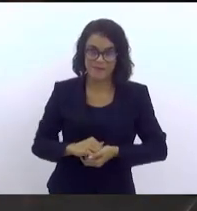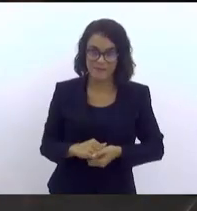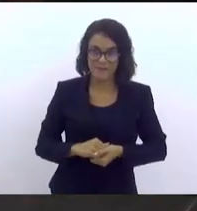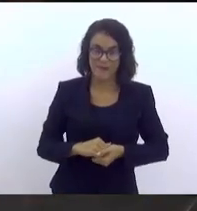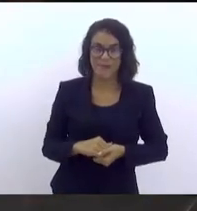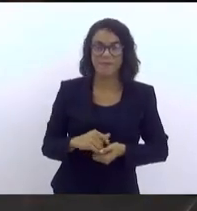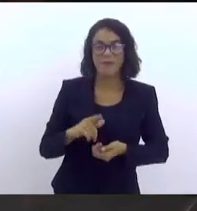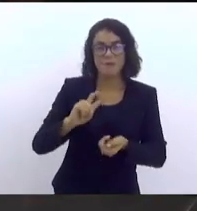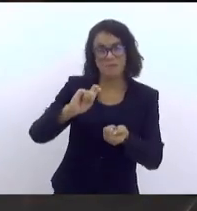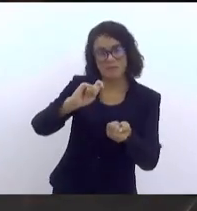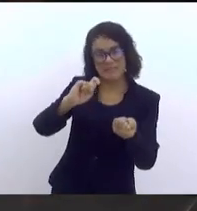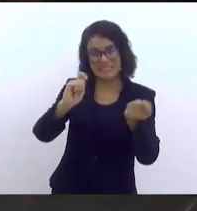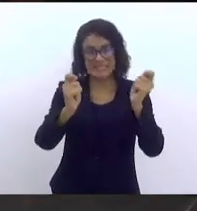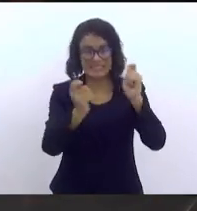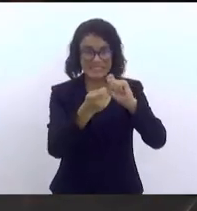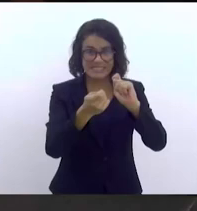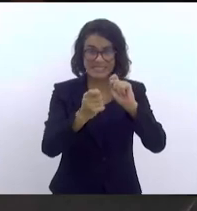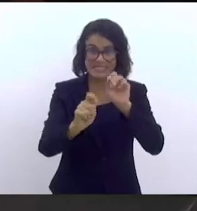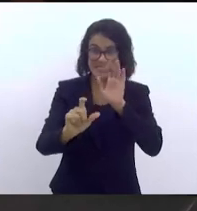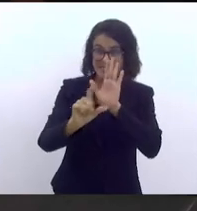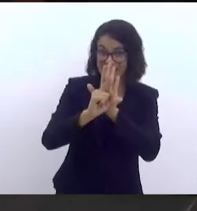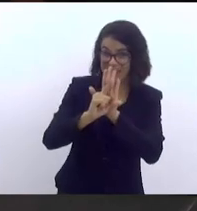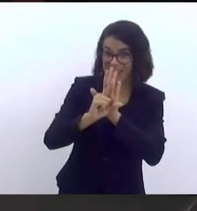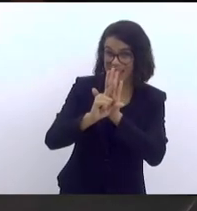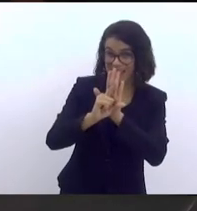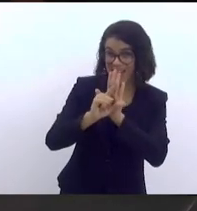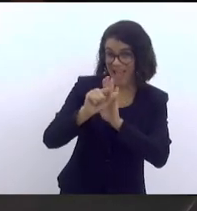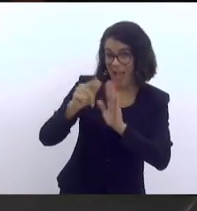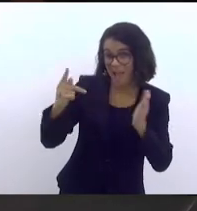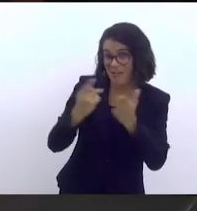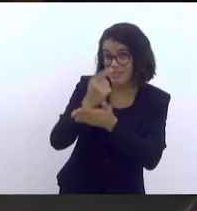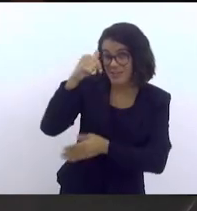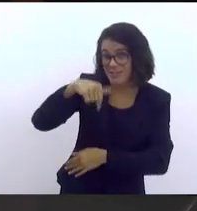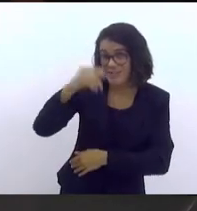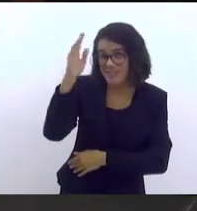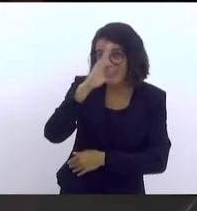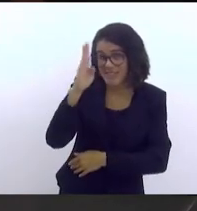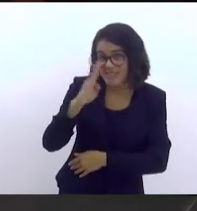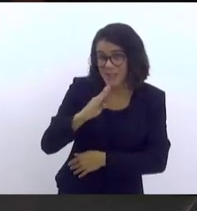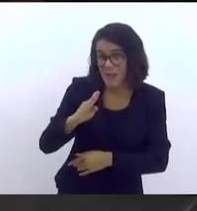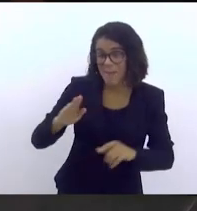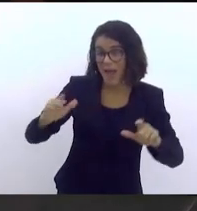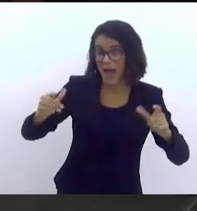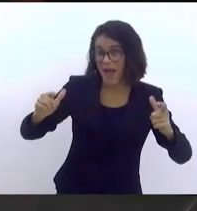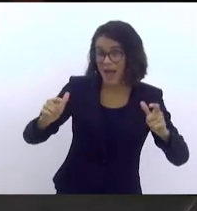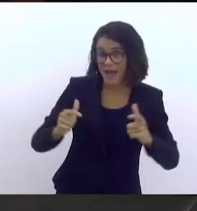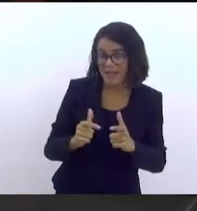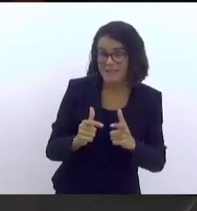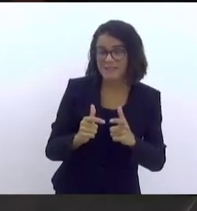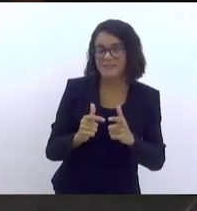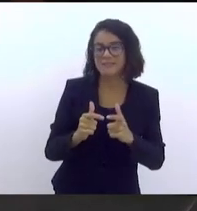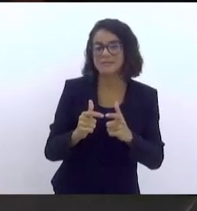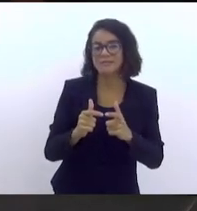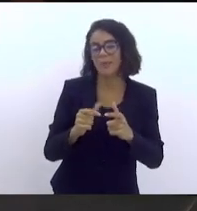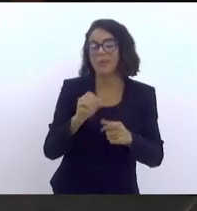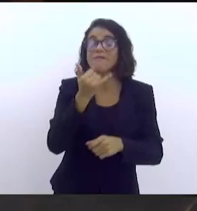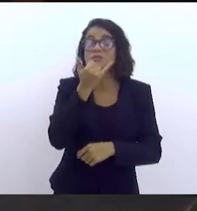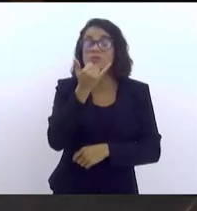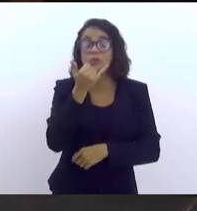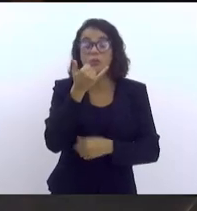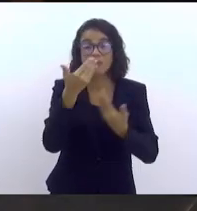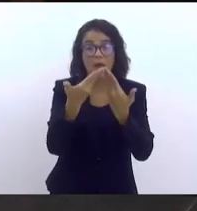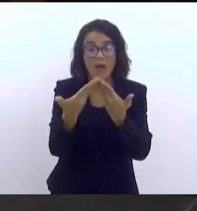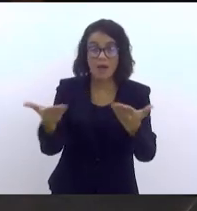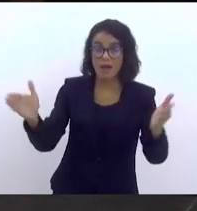fazer uma manobra na lei como nós fizemos no Brasil para reduzir né para ampliar na verdade